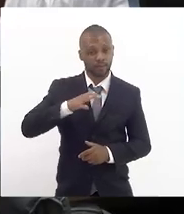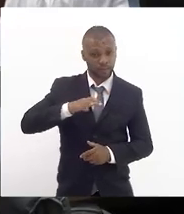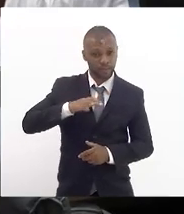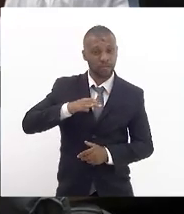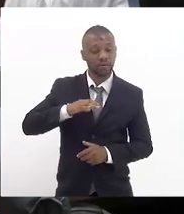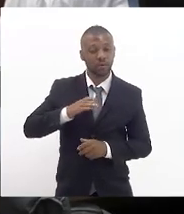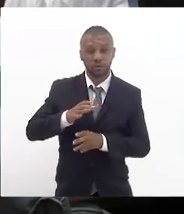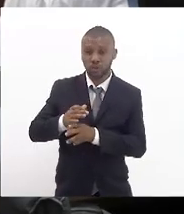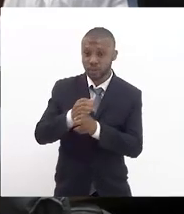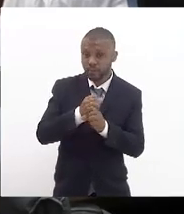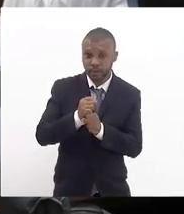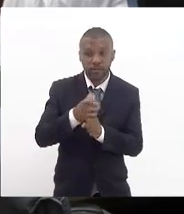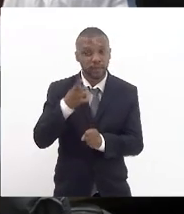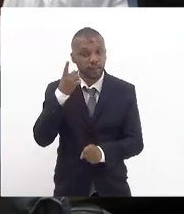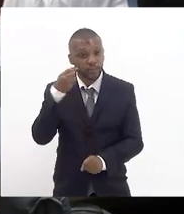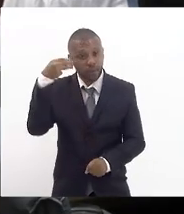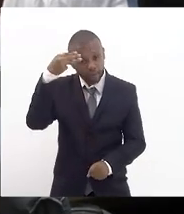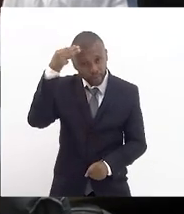Pacheco.